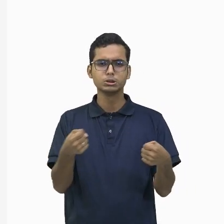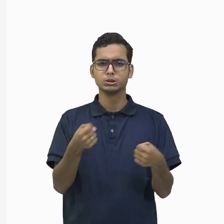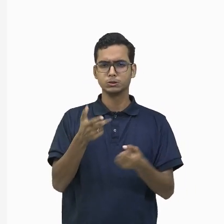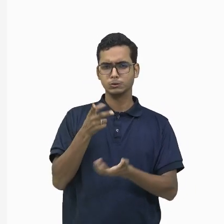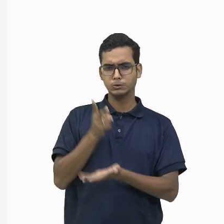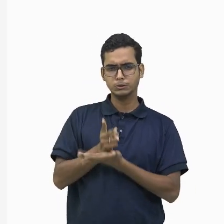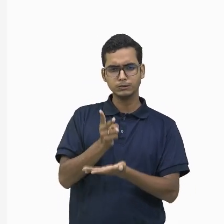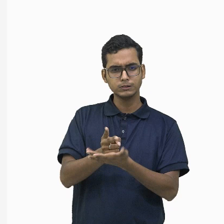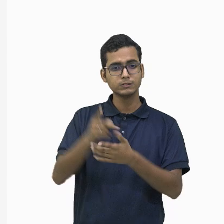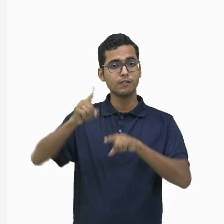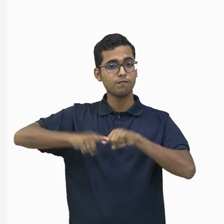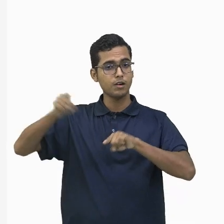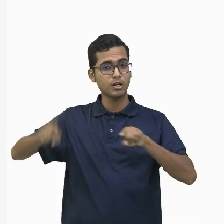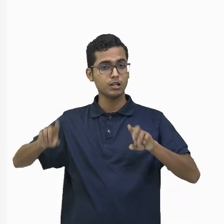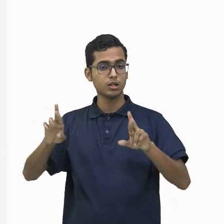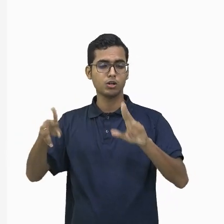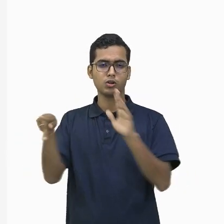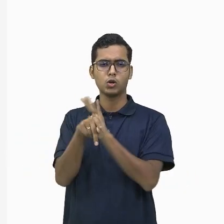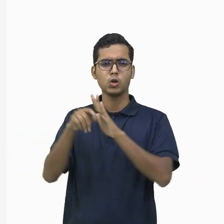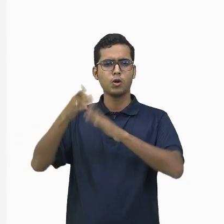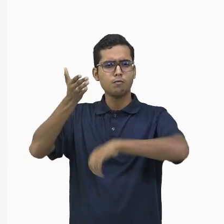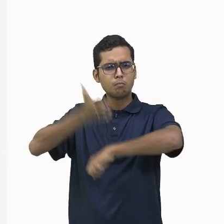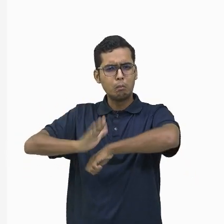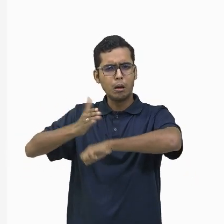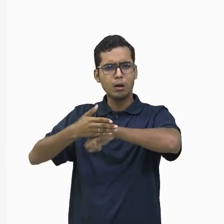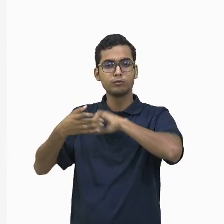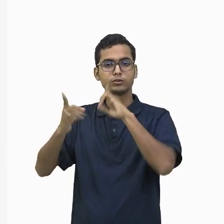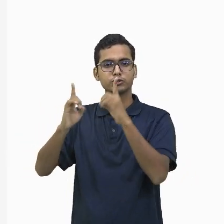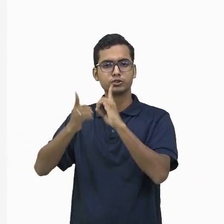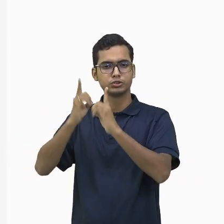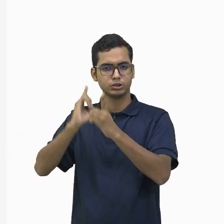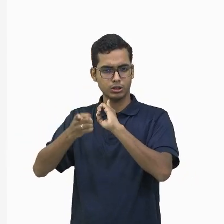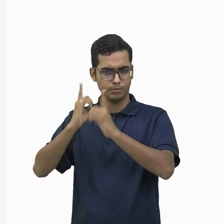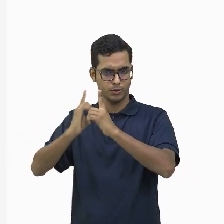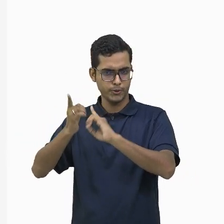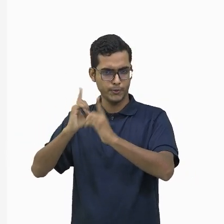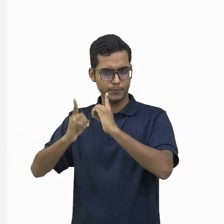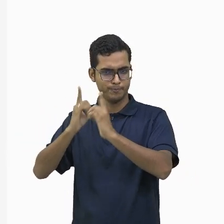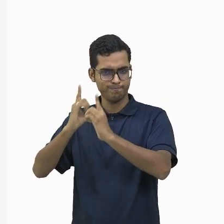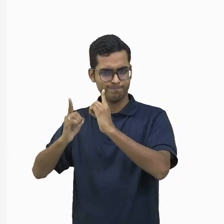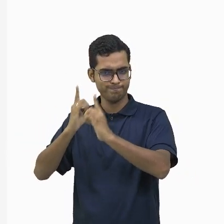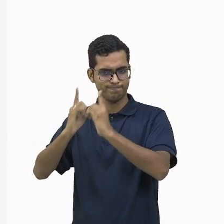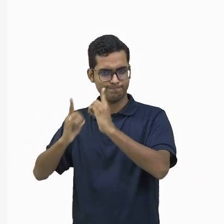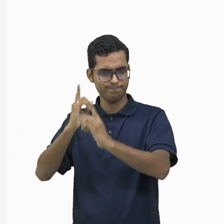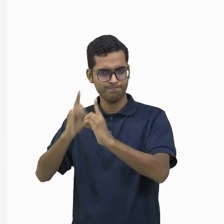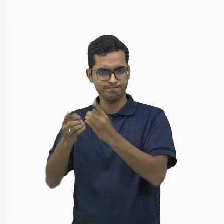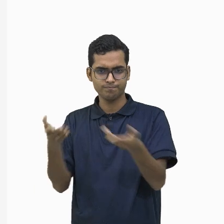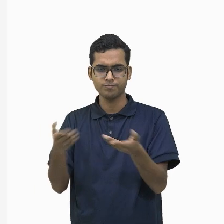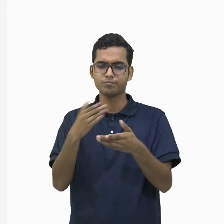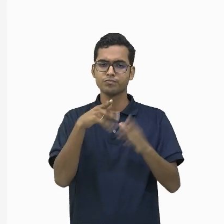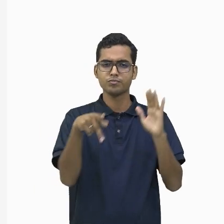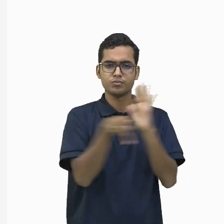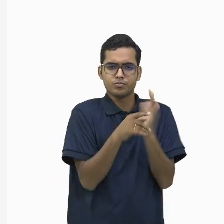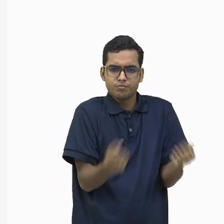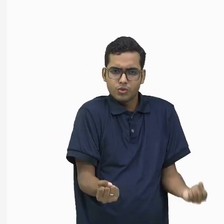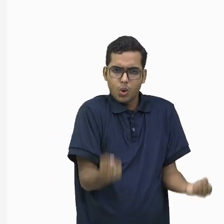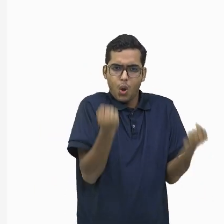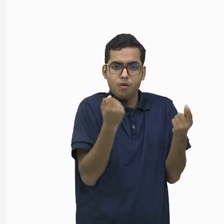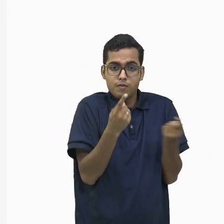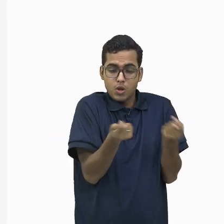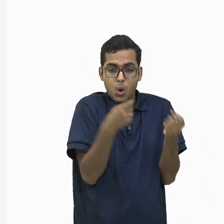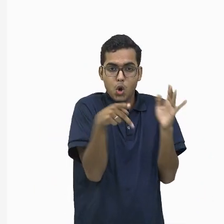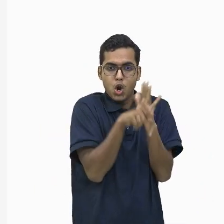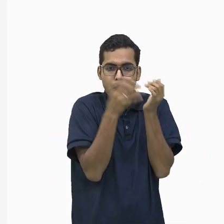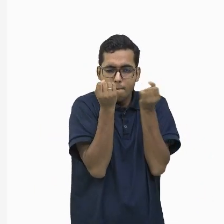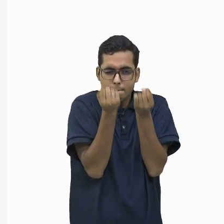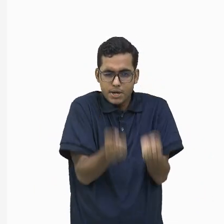variação maior com exercícios dinâmicos. Já na musculação, os exercícios eles vão ter ali um controle de